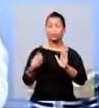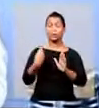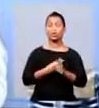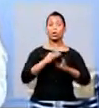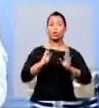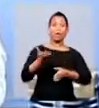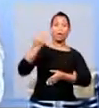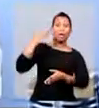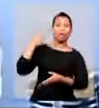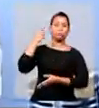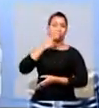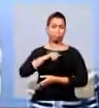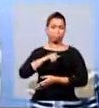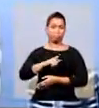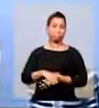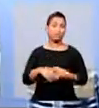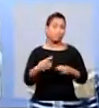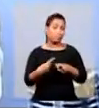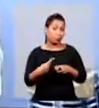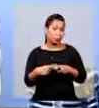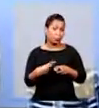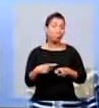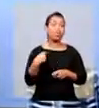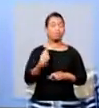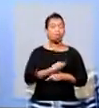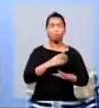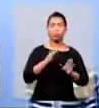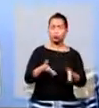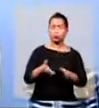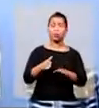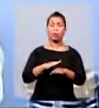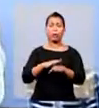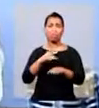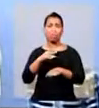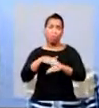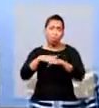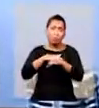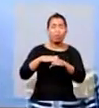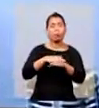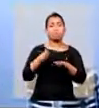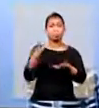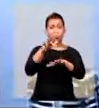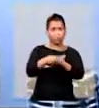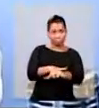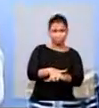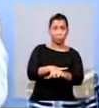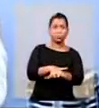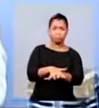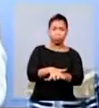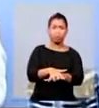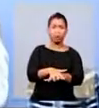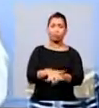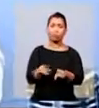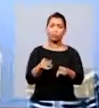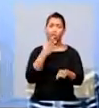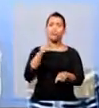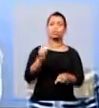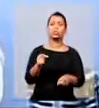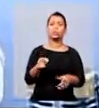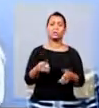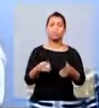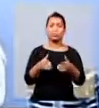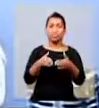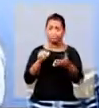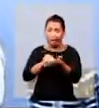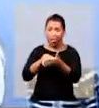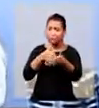em inclusão, antigamente a gente falava em barreiras arquitetônicas, né? Isso. Que é dificuldade antigamente, né? E a gente era muito